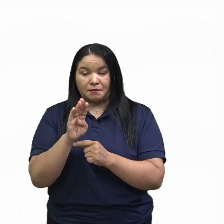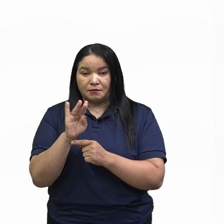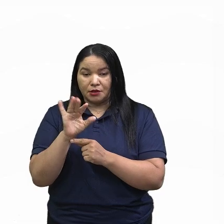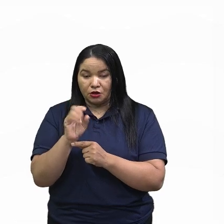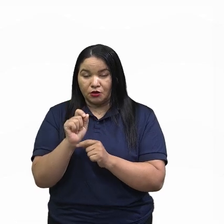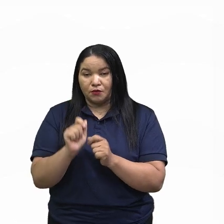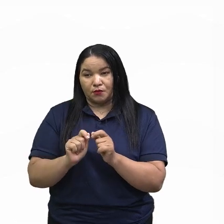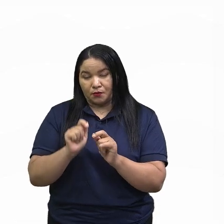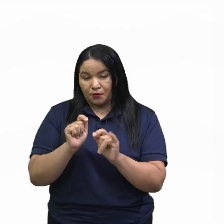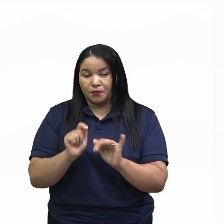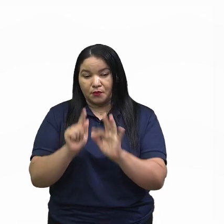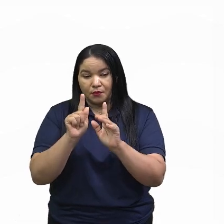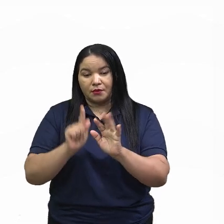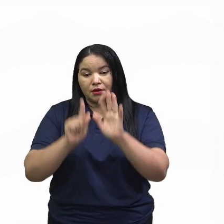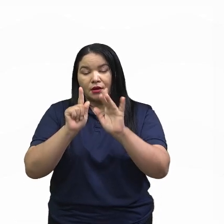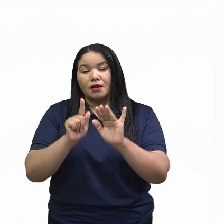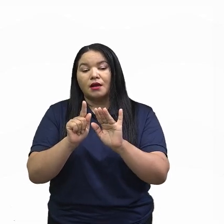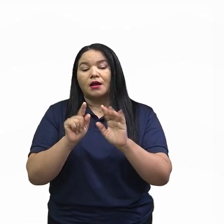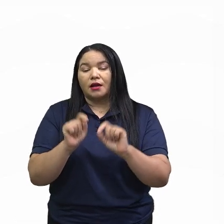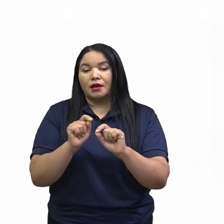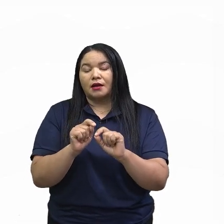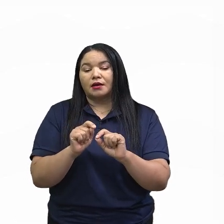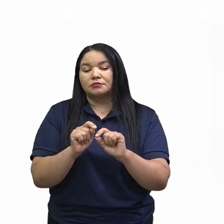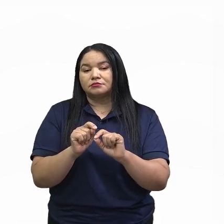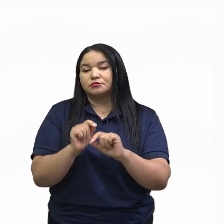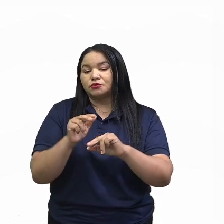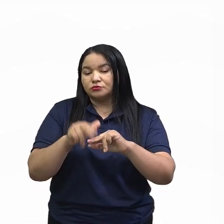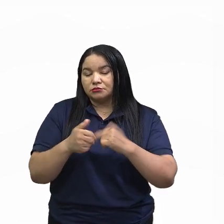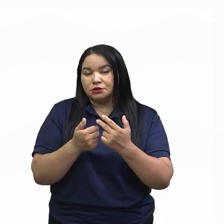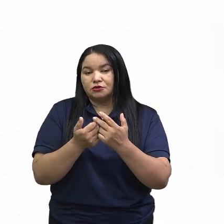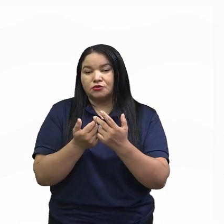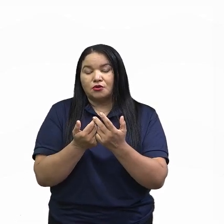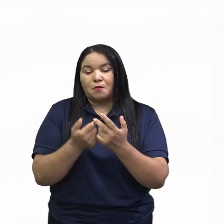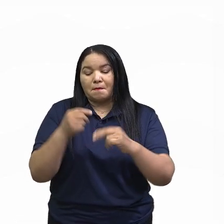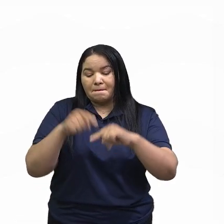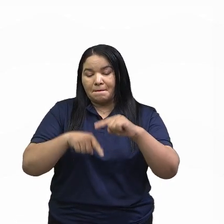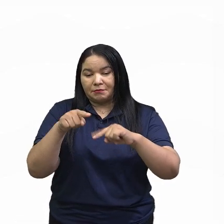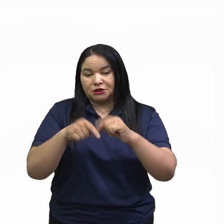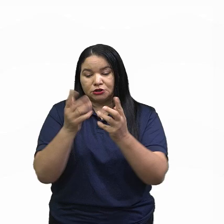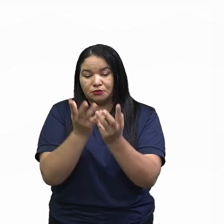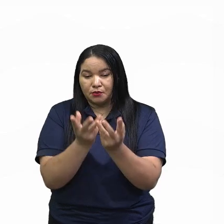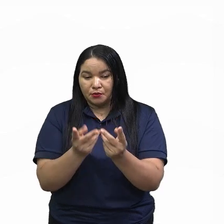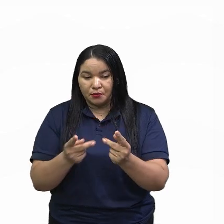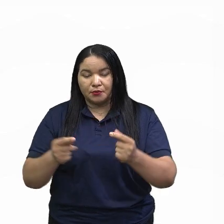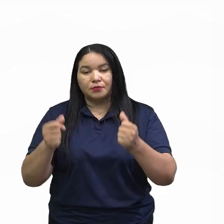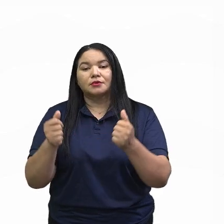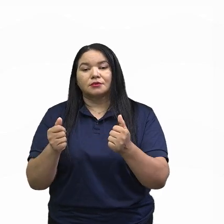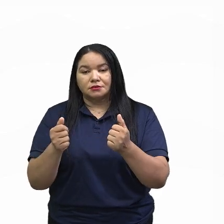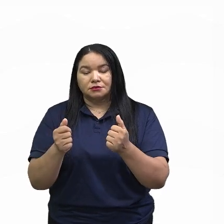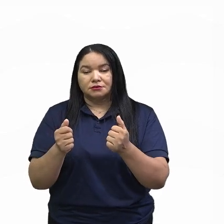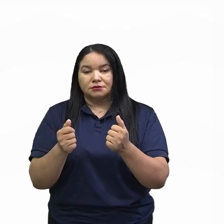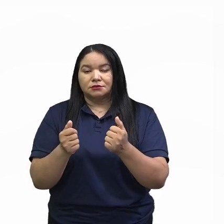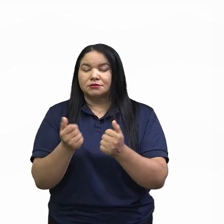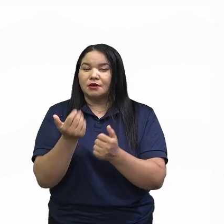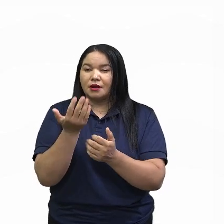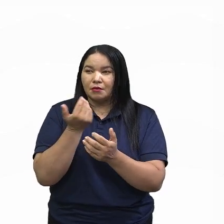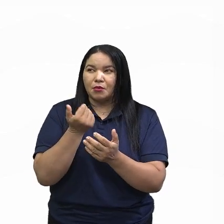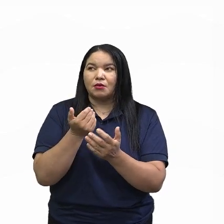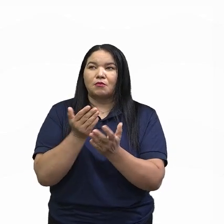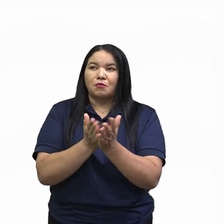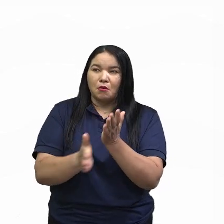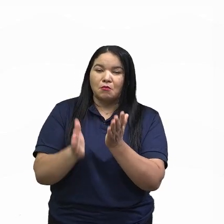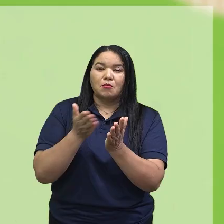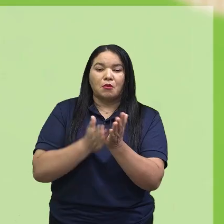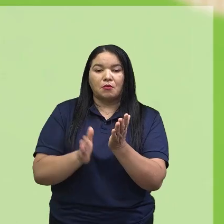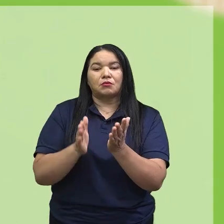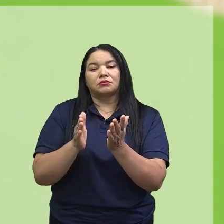biogás, que é produzido a partir da decomposição desses materiais, de resíduos alimentares, por exemplo, né, de